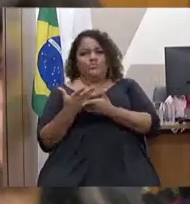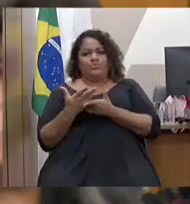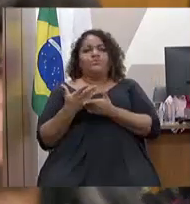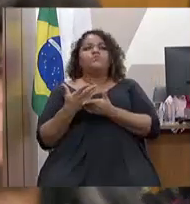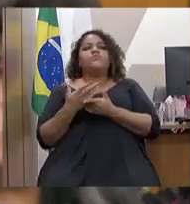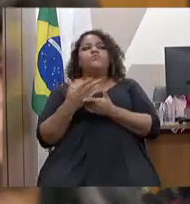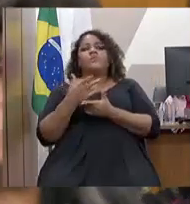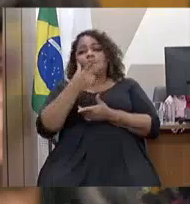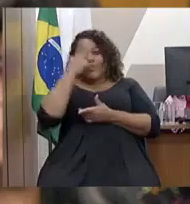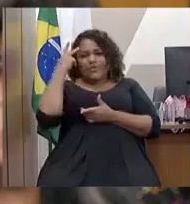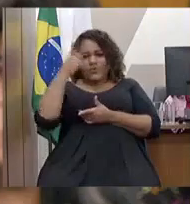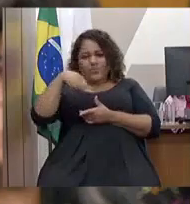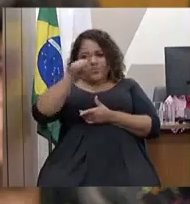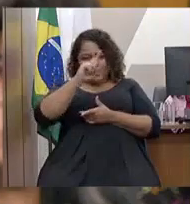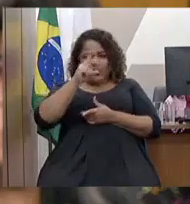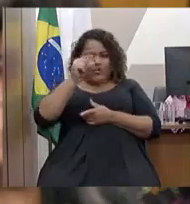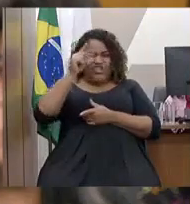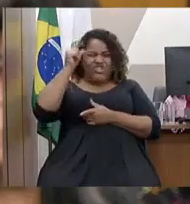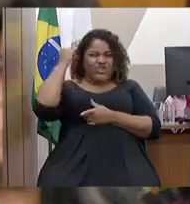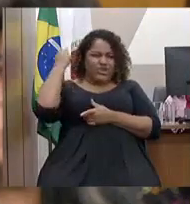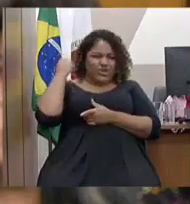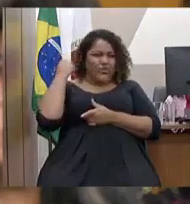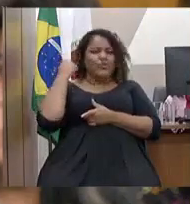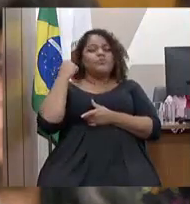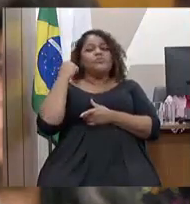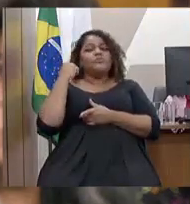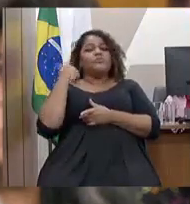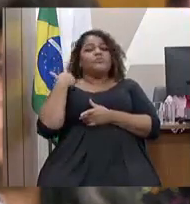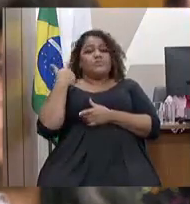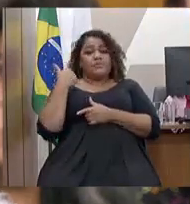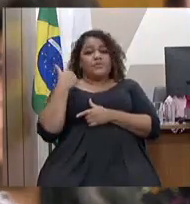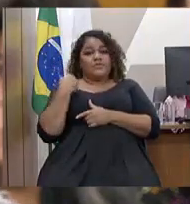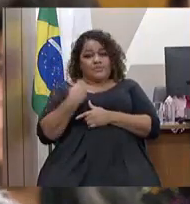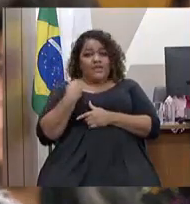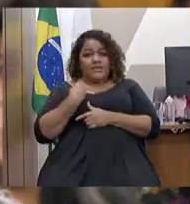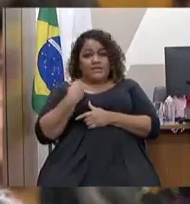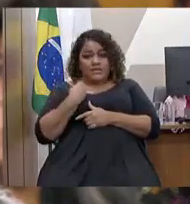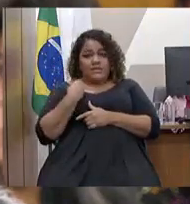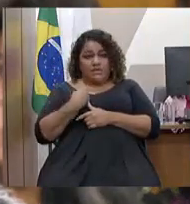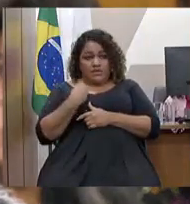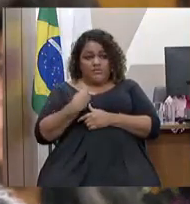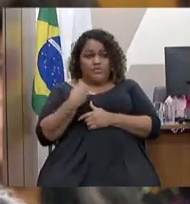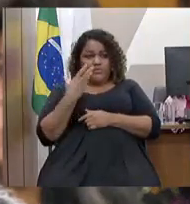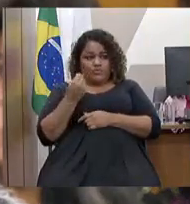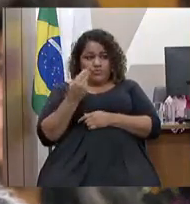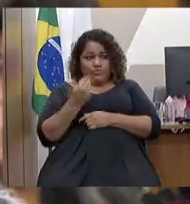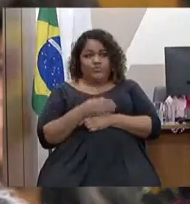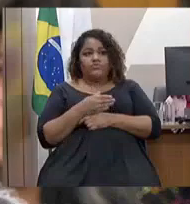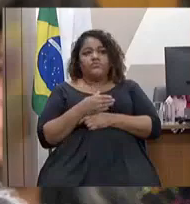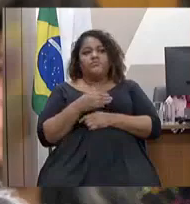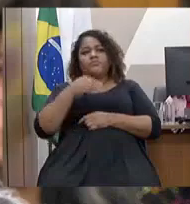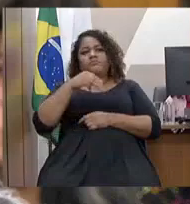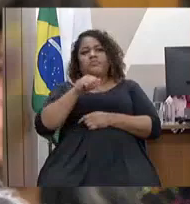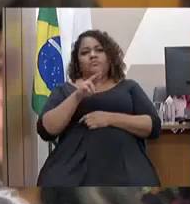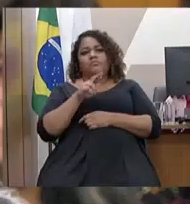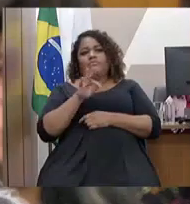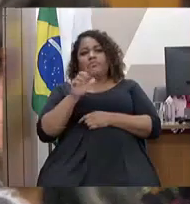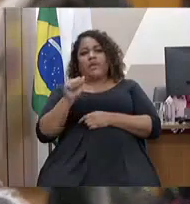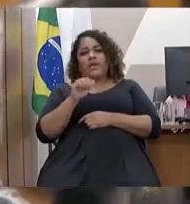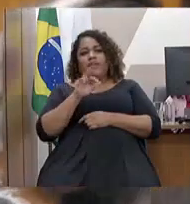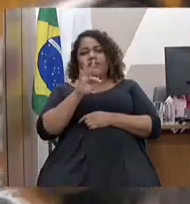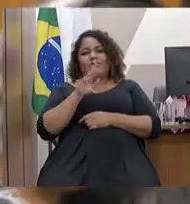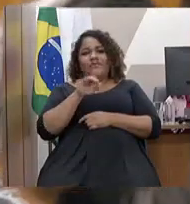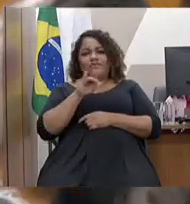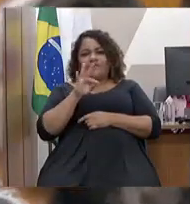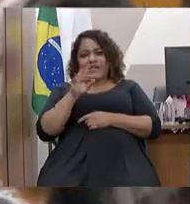mais antigo e principalmente os mais atuantes tem aqui também a presença da Marta de Freitas os companheiros